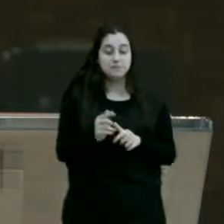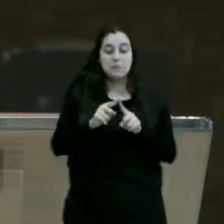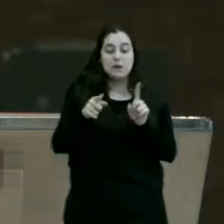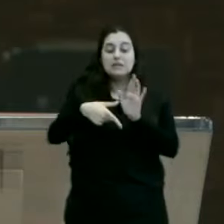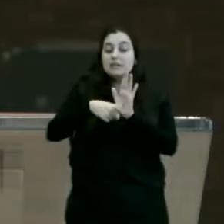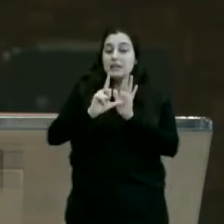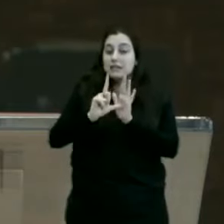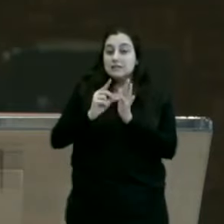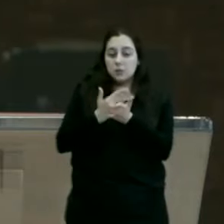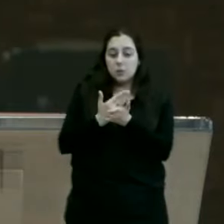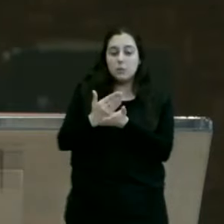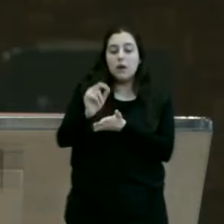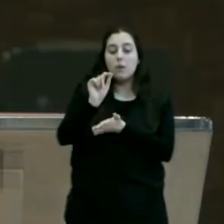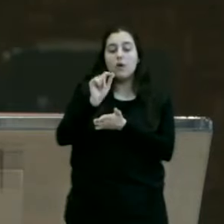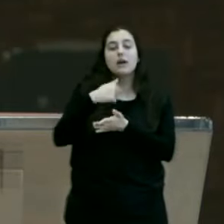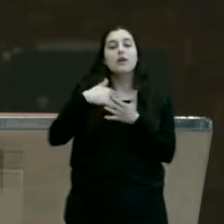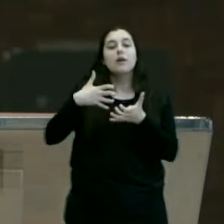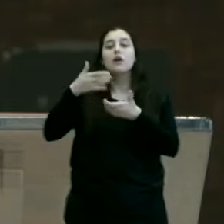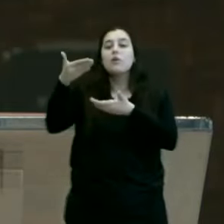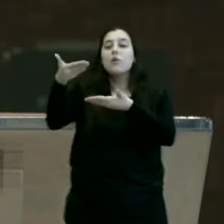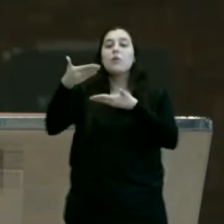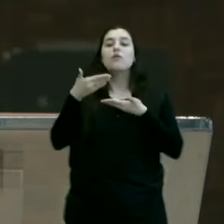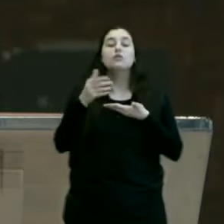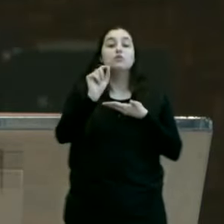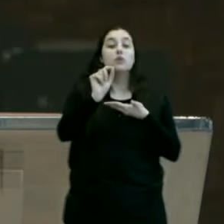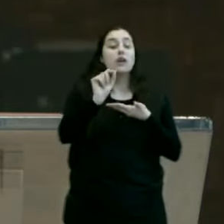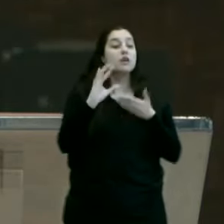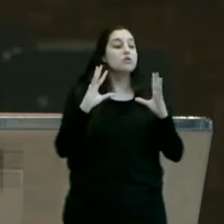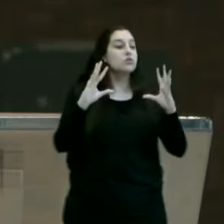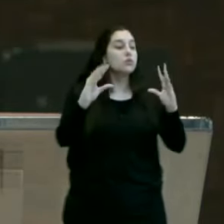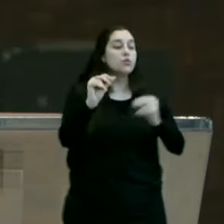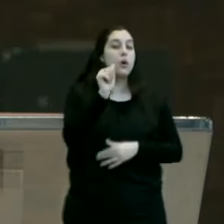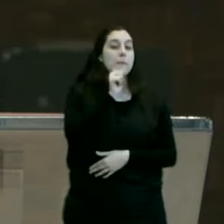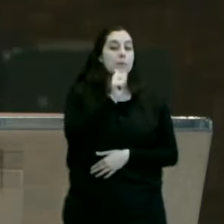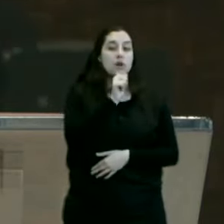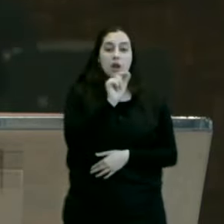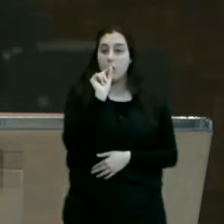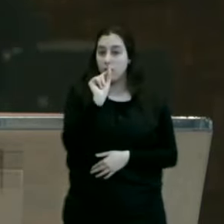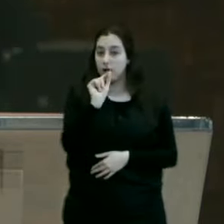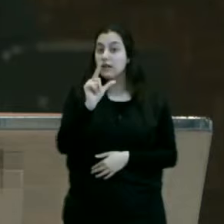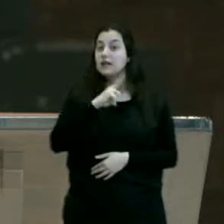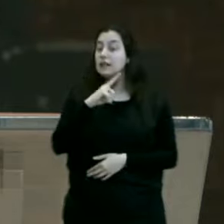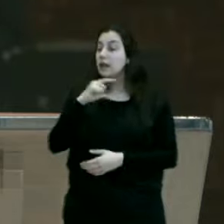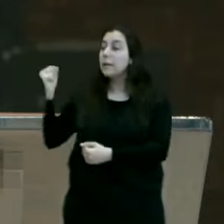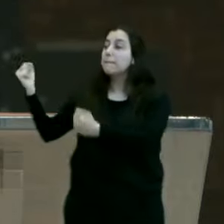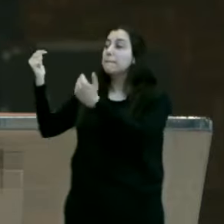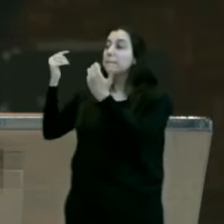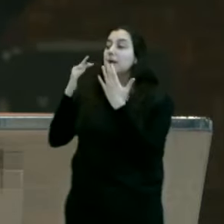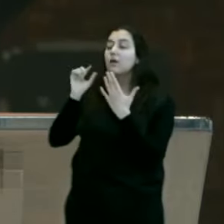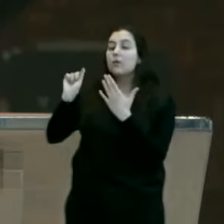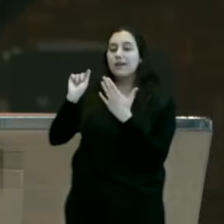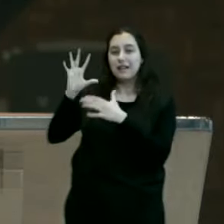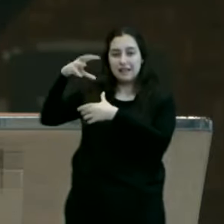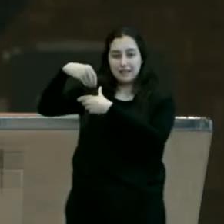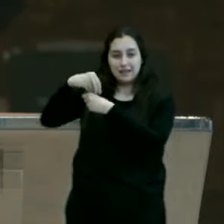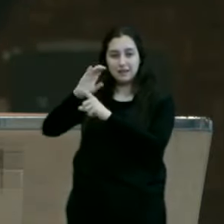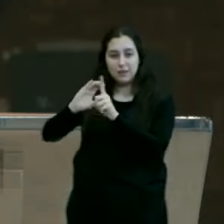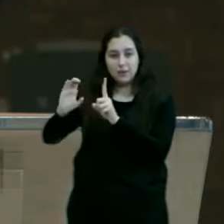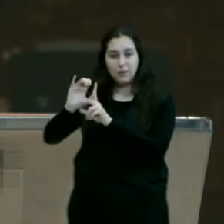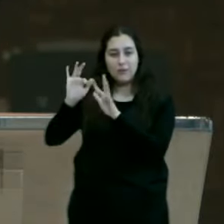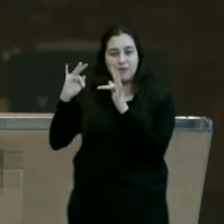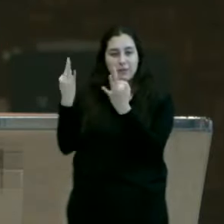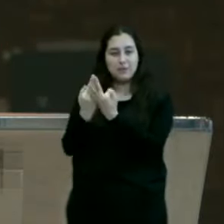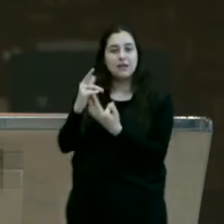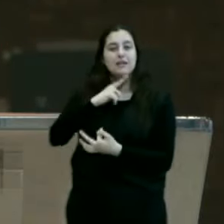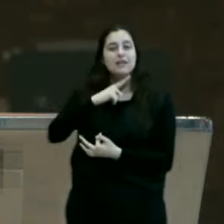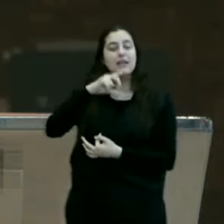mensagem, eu gostaria de fazer um convite para todas as mulheres. Nós recebemos uma bênção dentro do culto da família, que